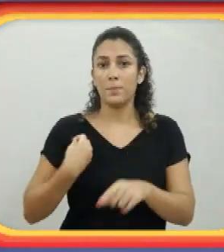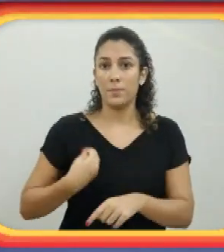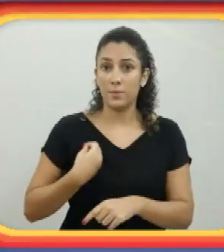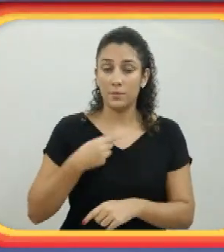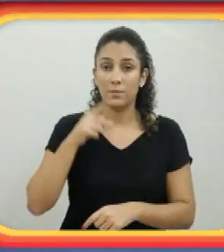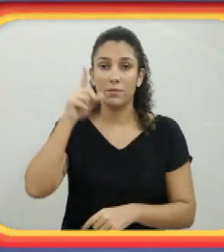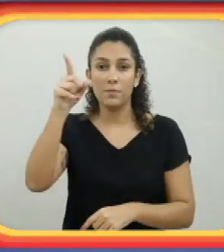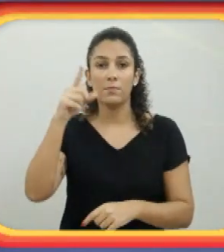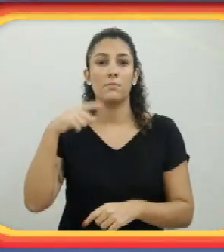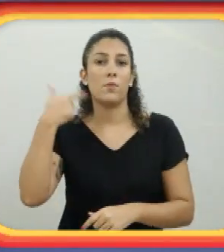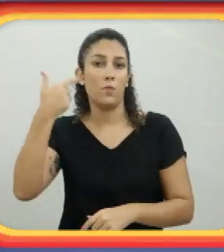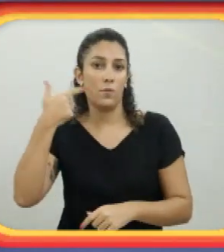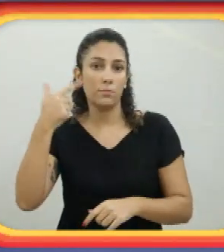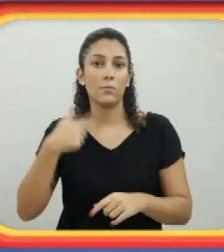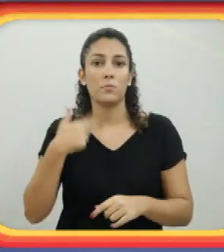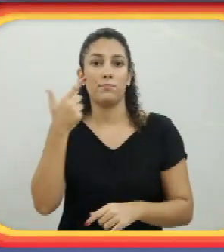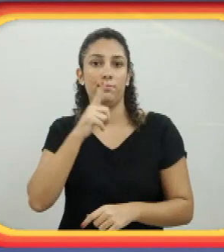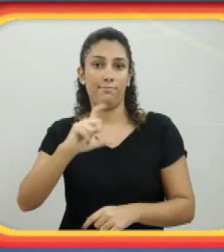das Paralimpíadas de Pequim,